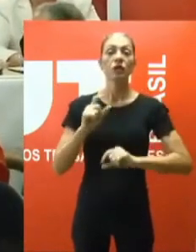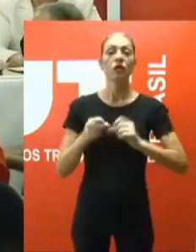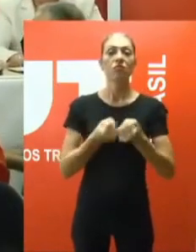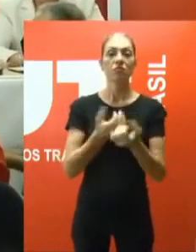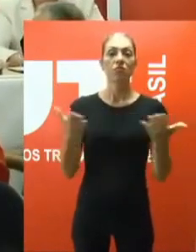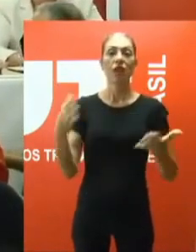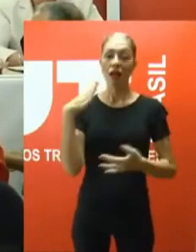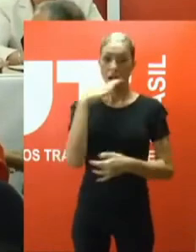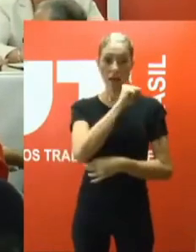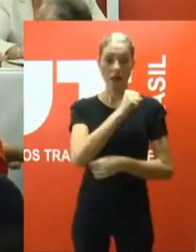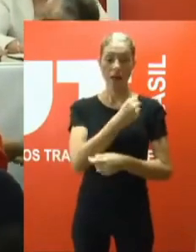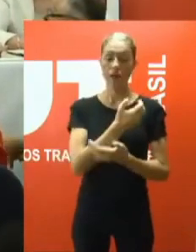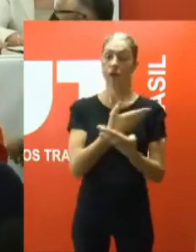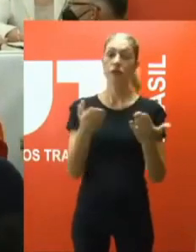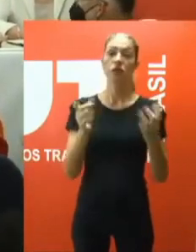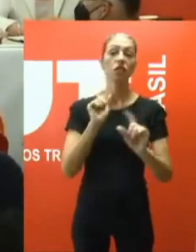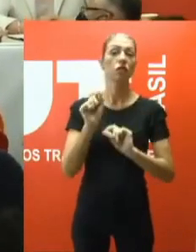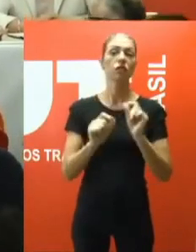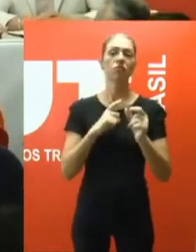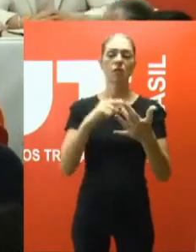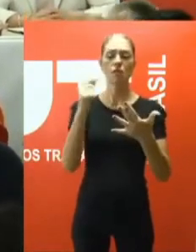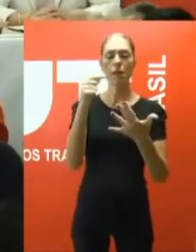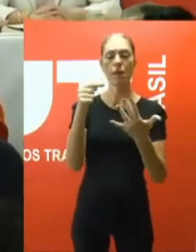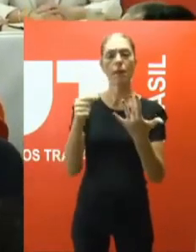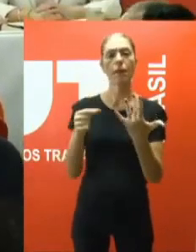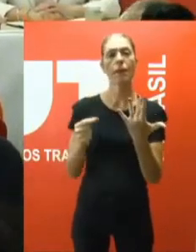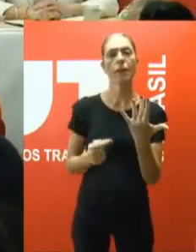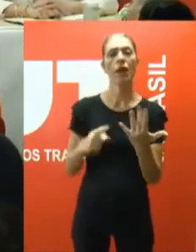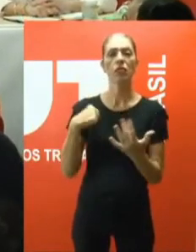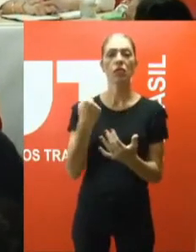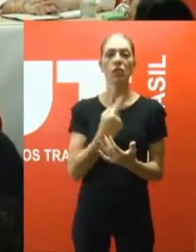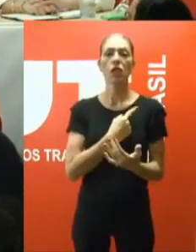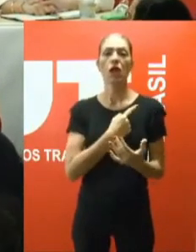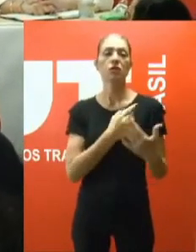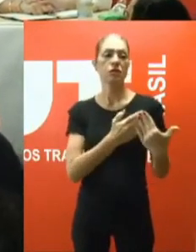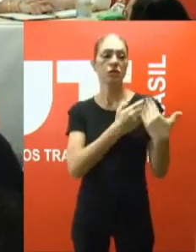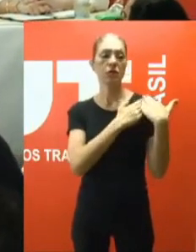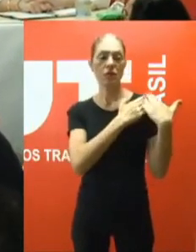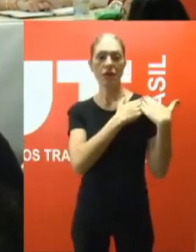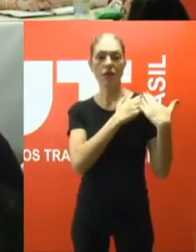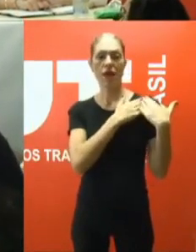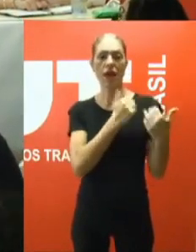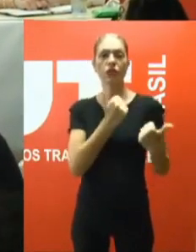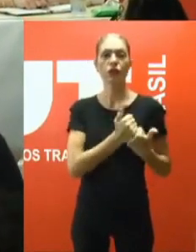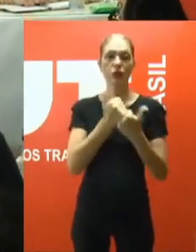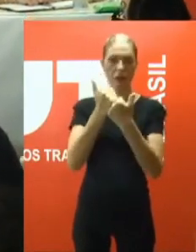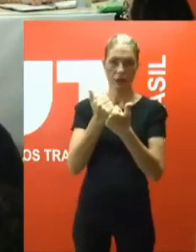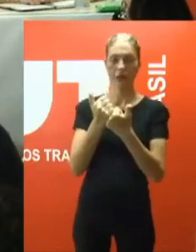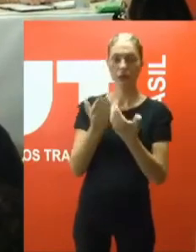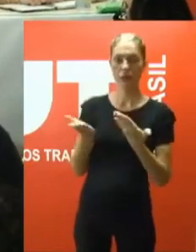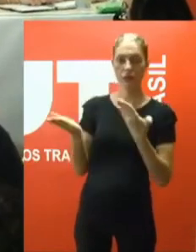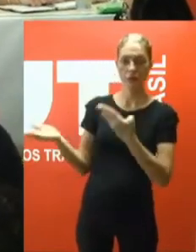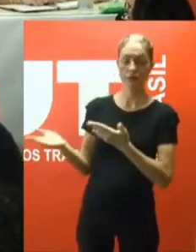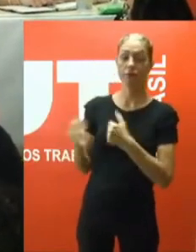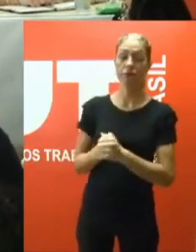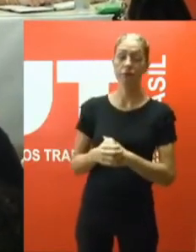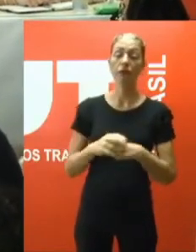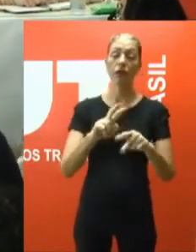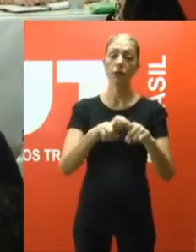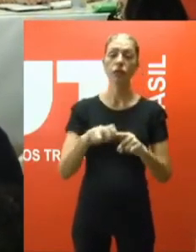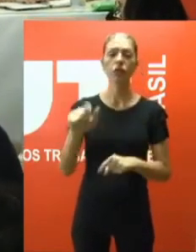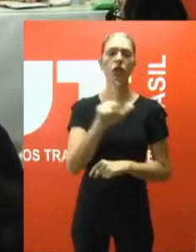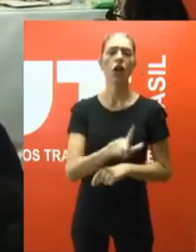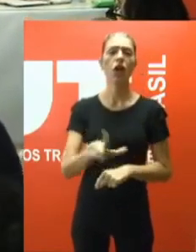repassar muito rapidamente, presidente, por alguns pontos do nosso acúmulo, da nossa contribuição para o senhor. É obviamente que